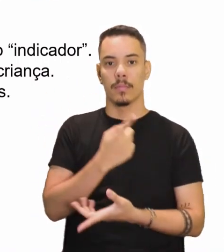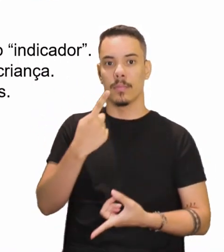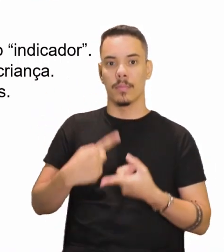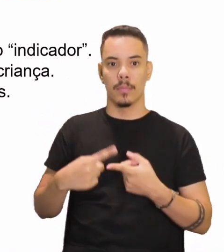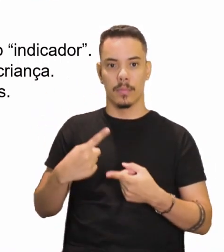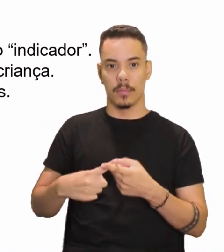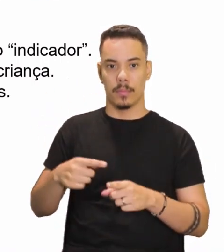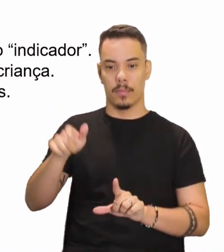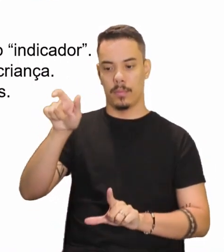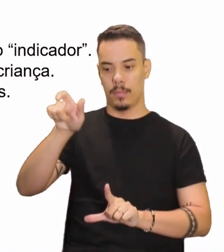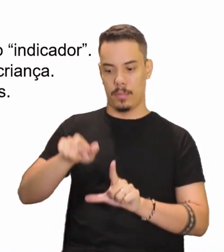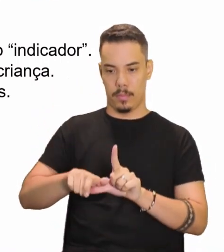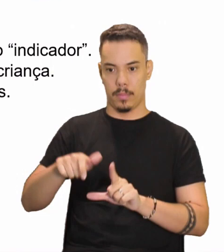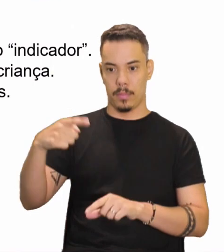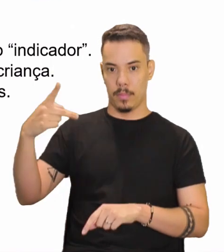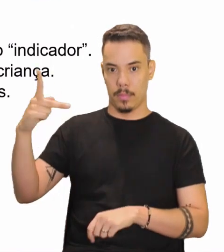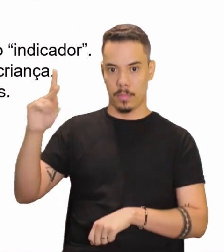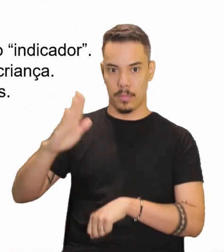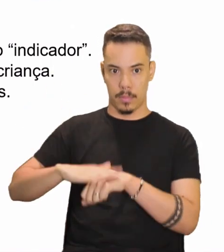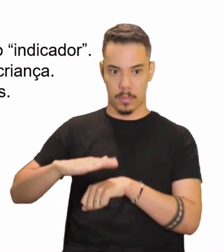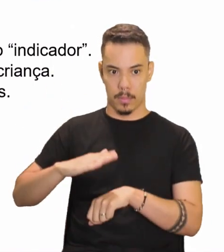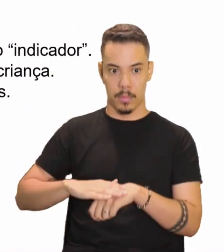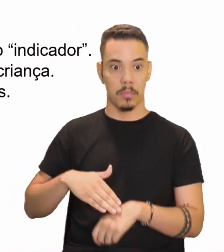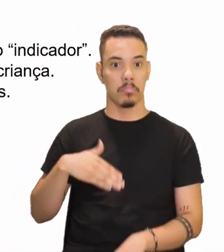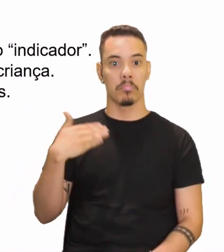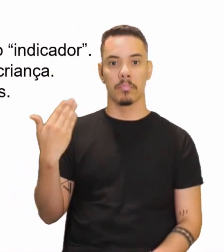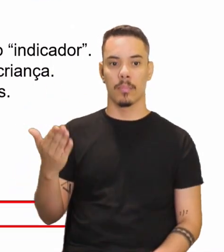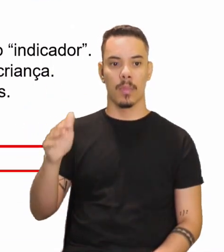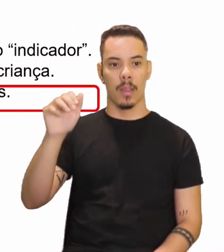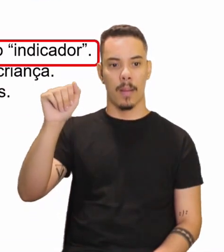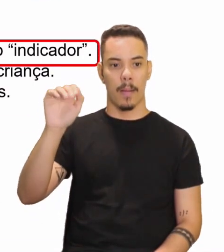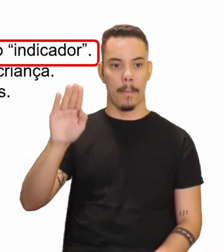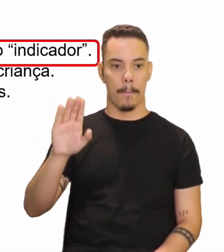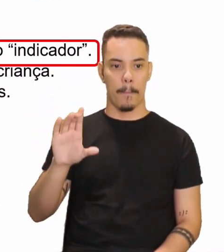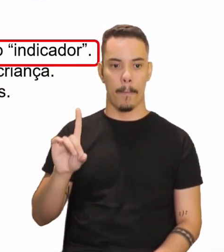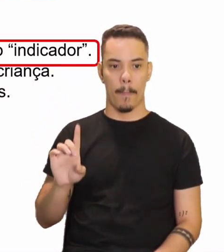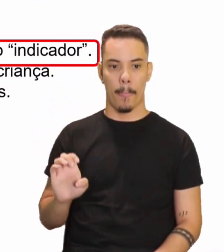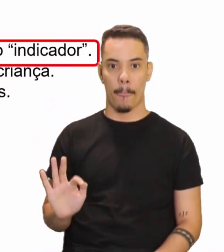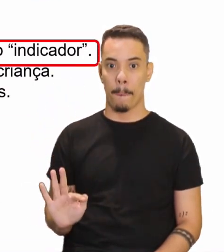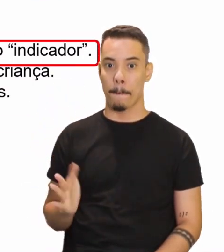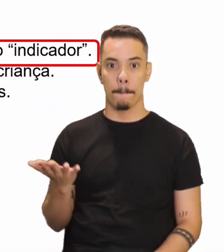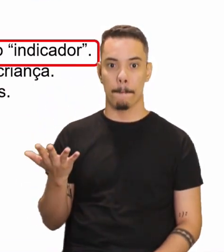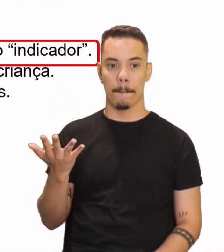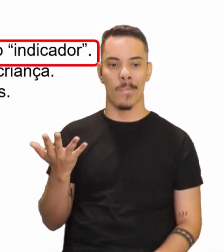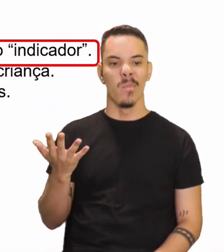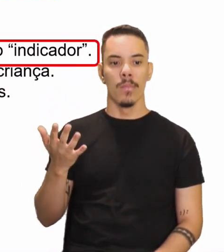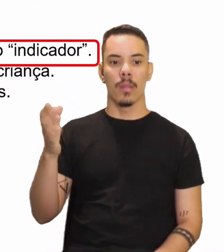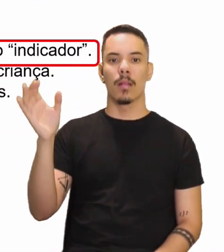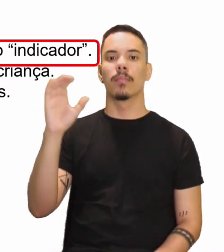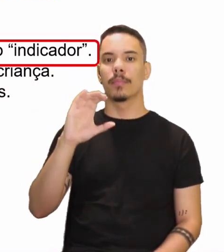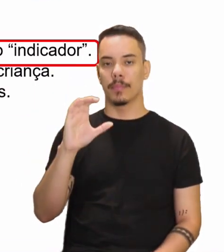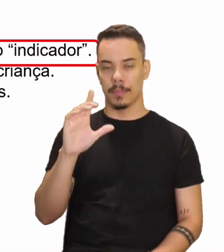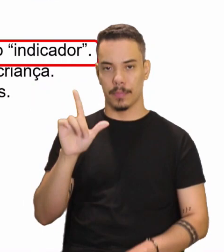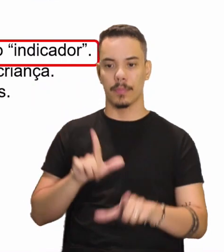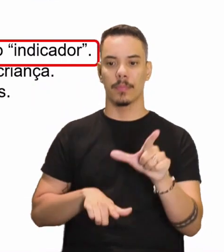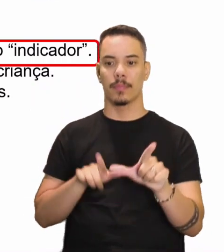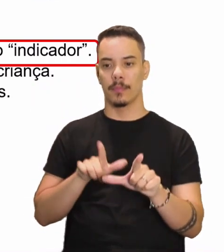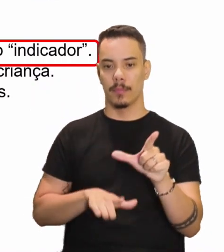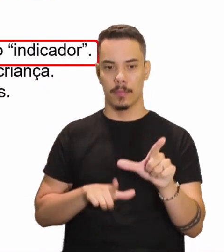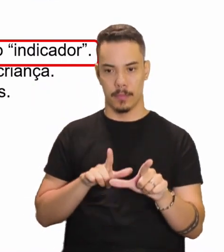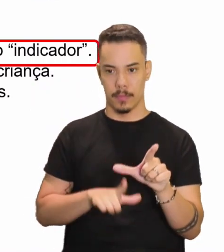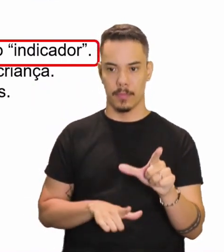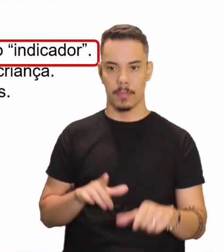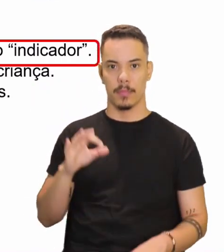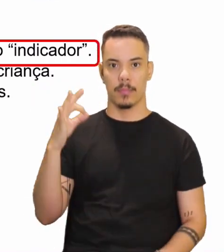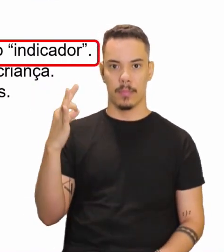de a personagem Mafalda abcd e temos aqui a questão né